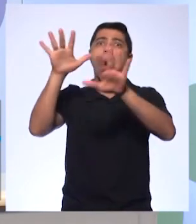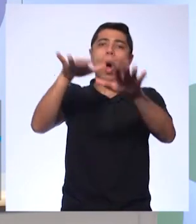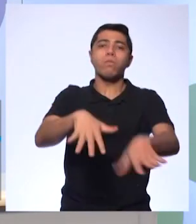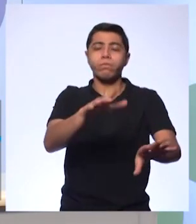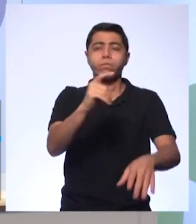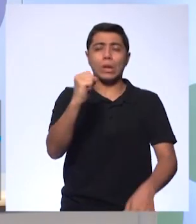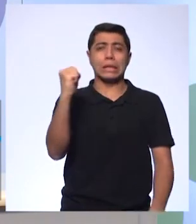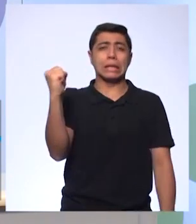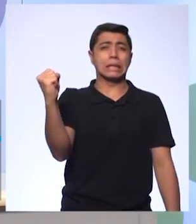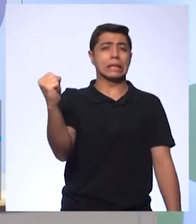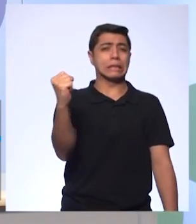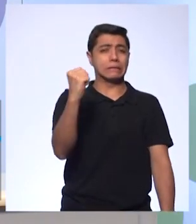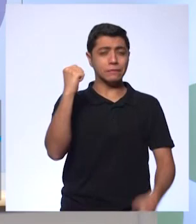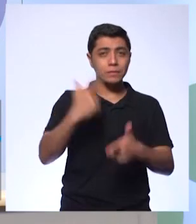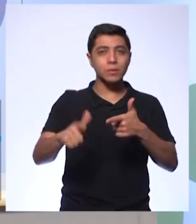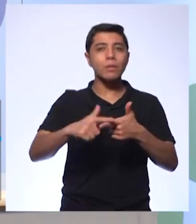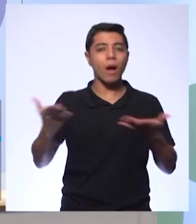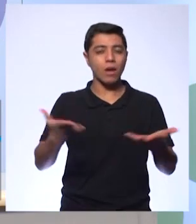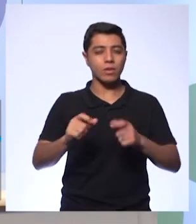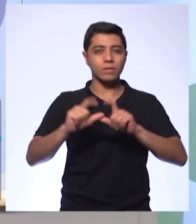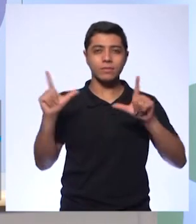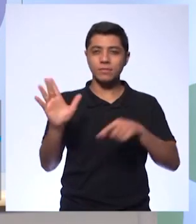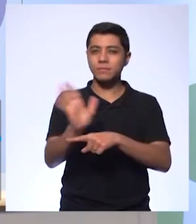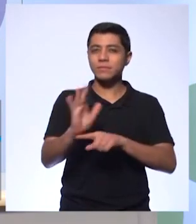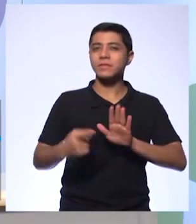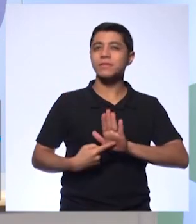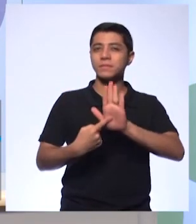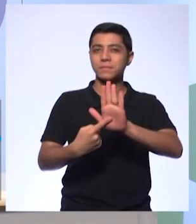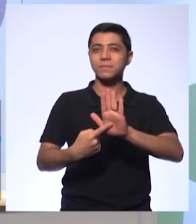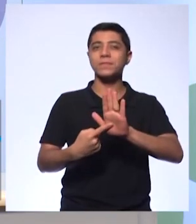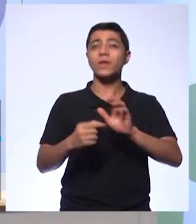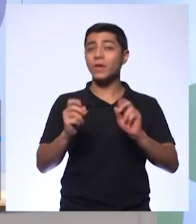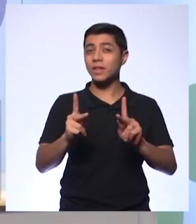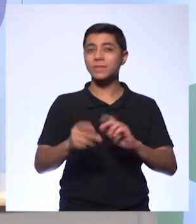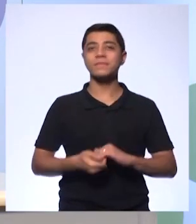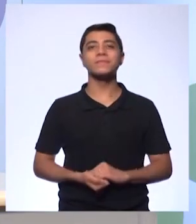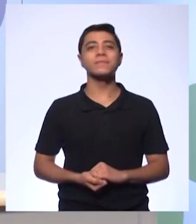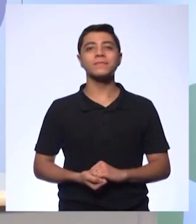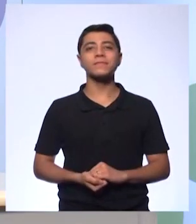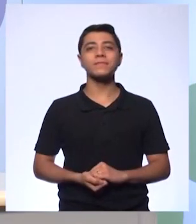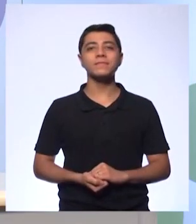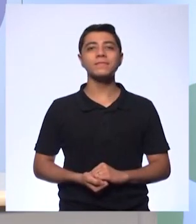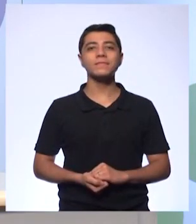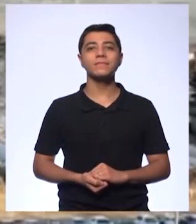grave e a gente vai retomar aí um pouquinho com vocês agora por meio do vídeo. Até já.